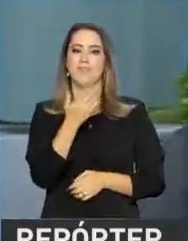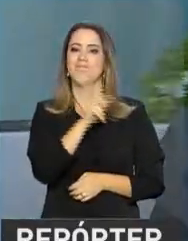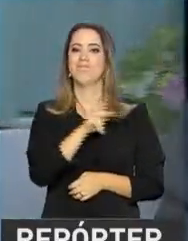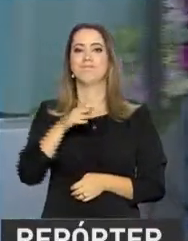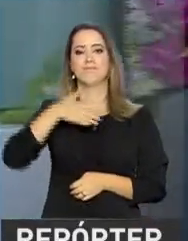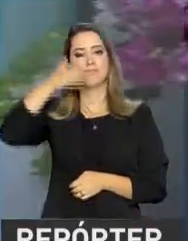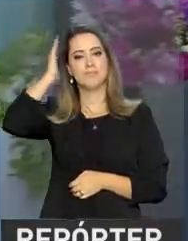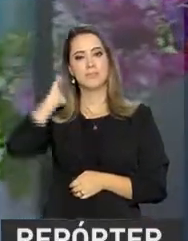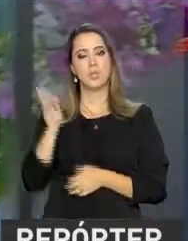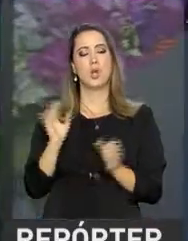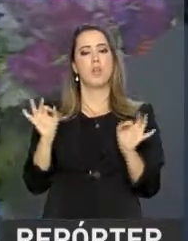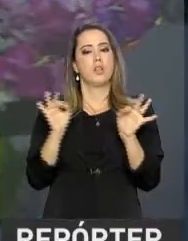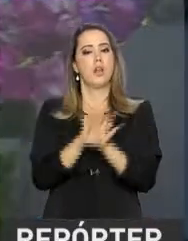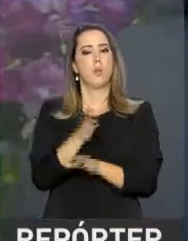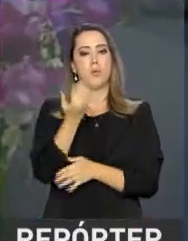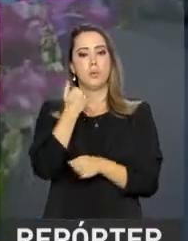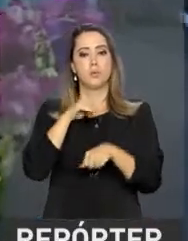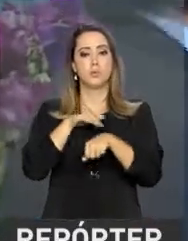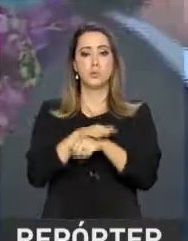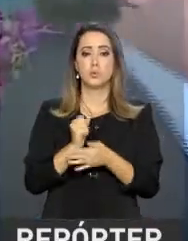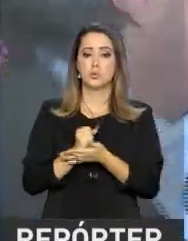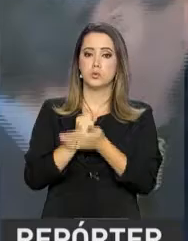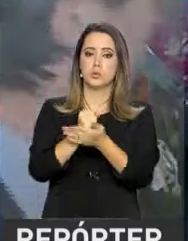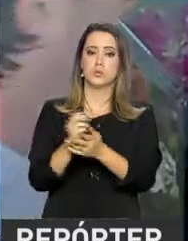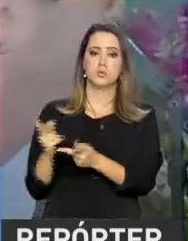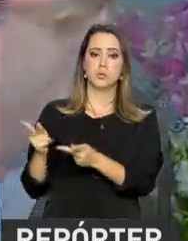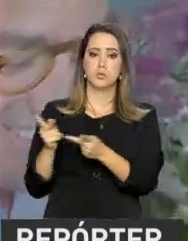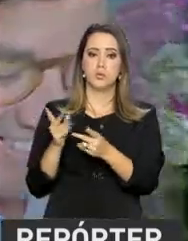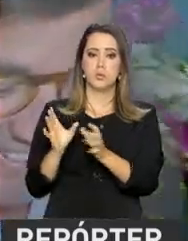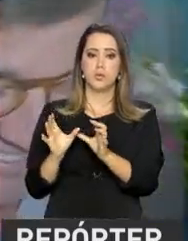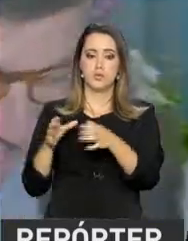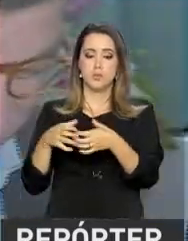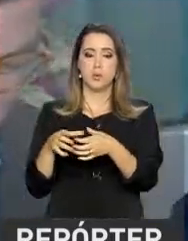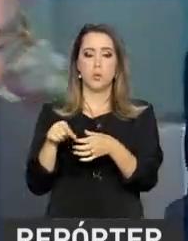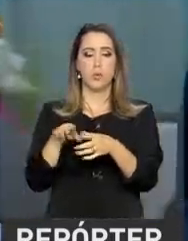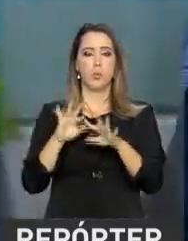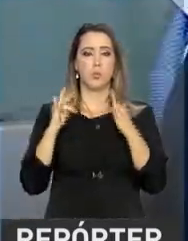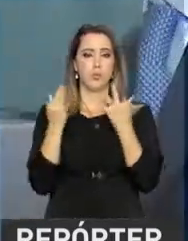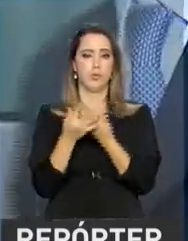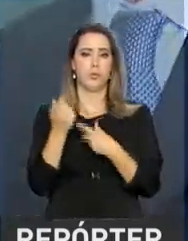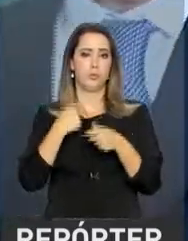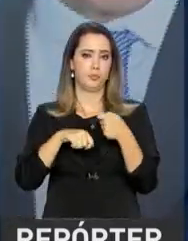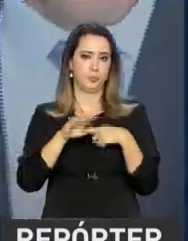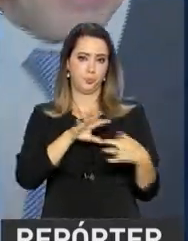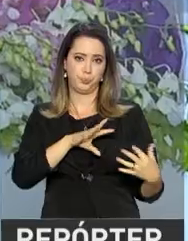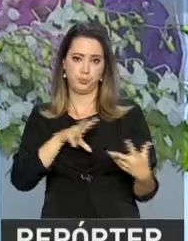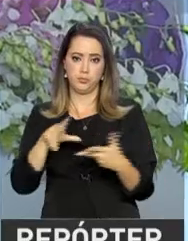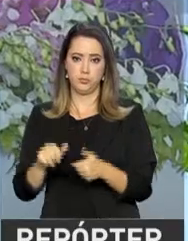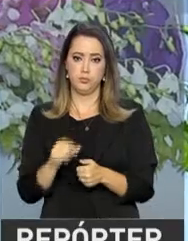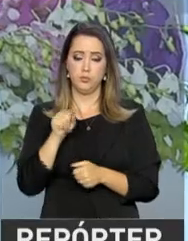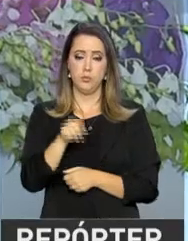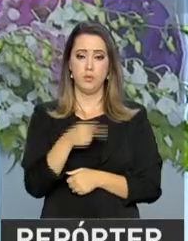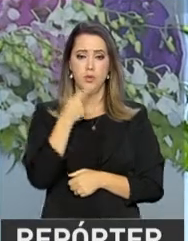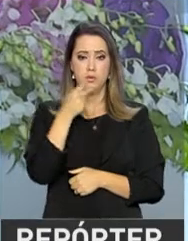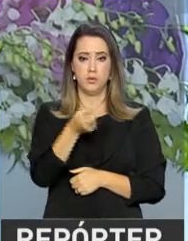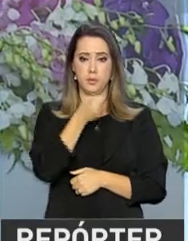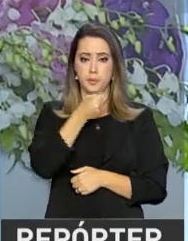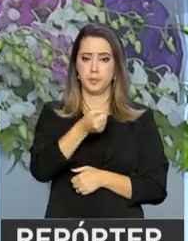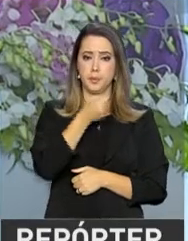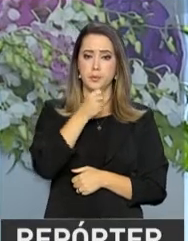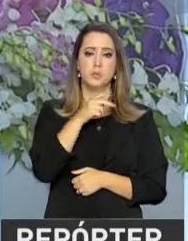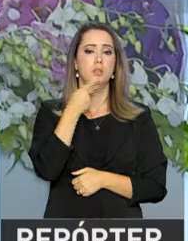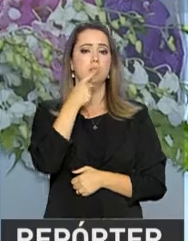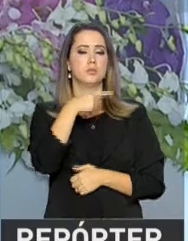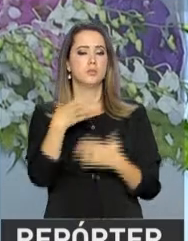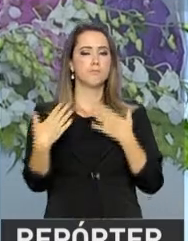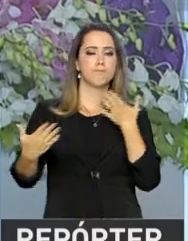em Davos terminou com um jantar oferecido pela organização do Fórum Econômico Mundial. Em discurso, o presidente